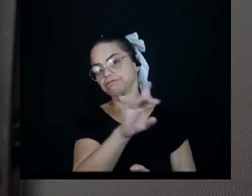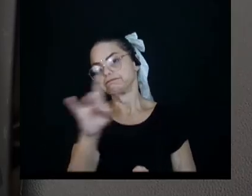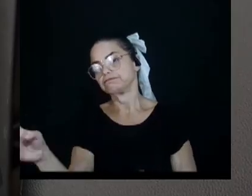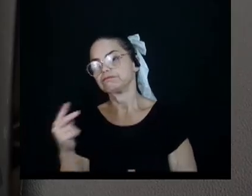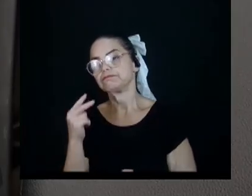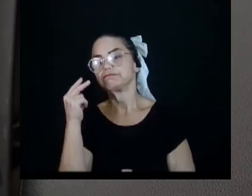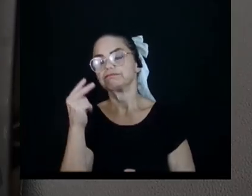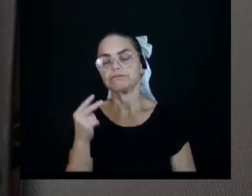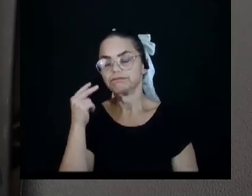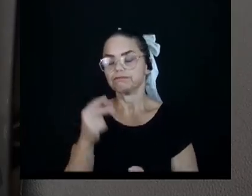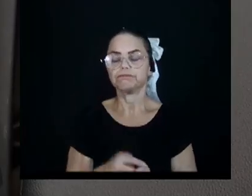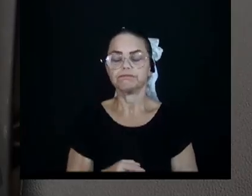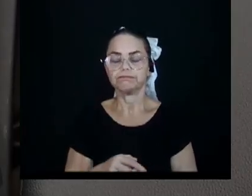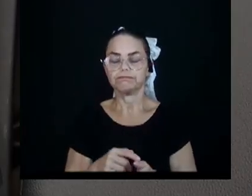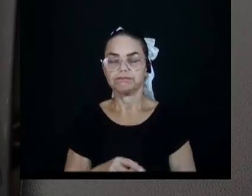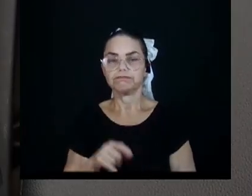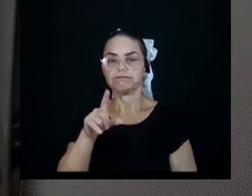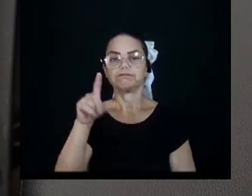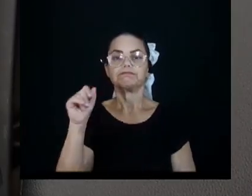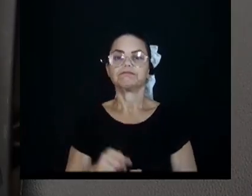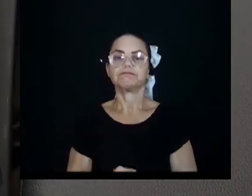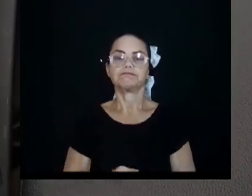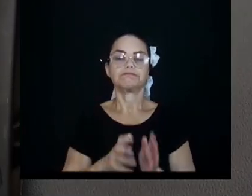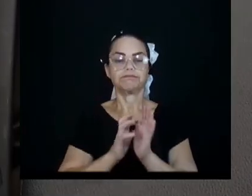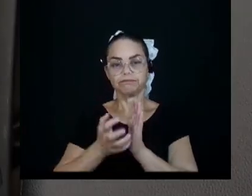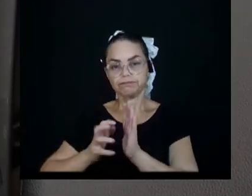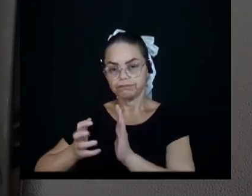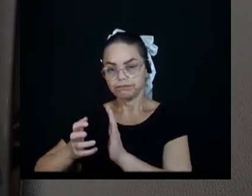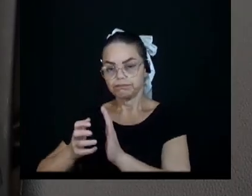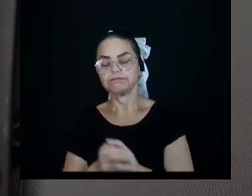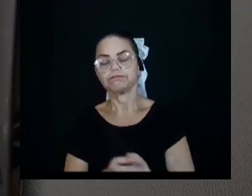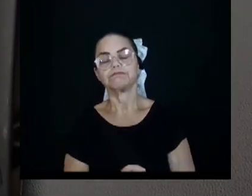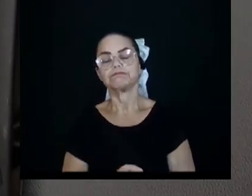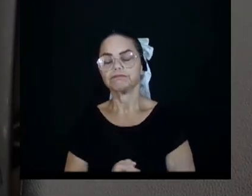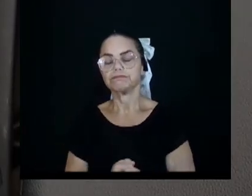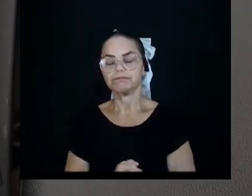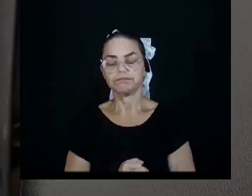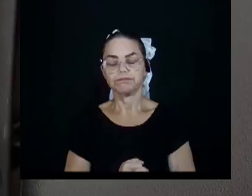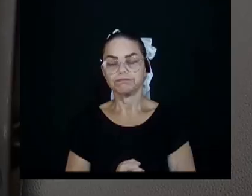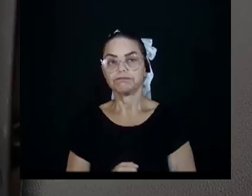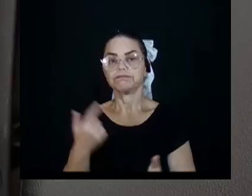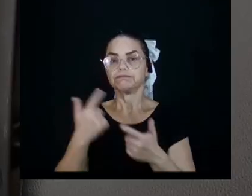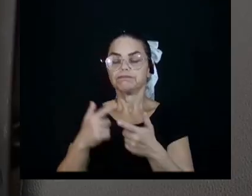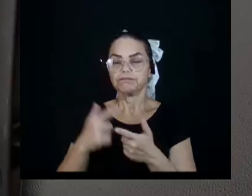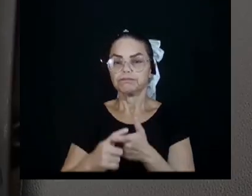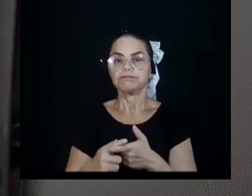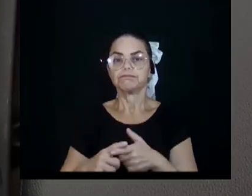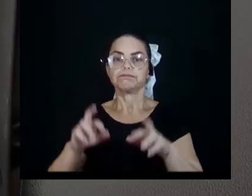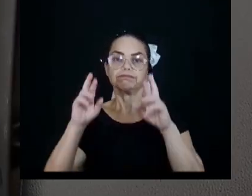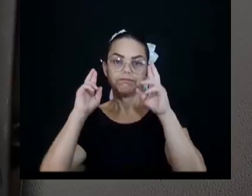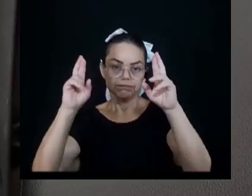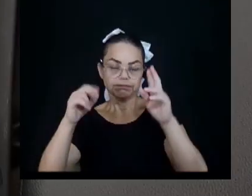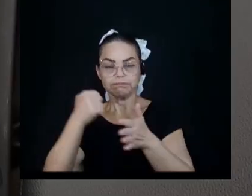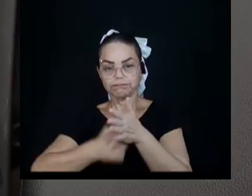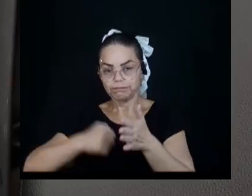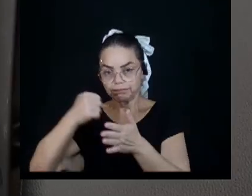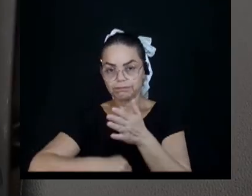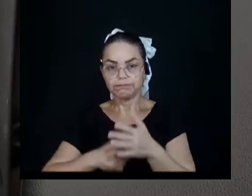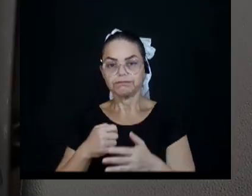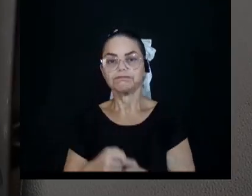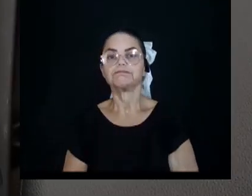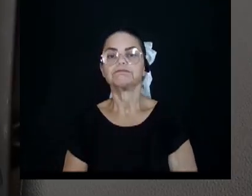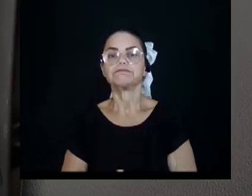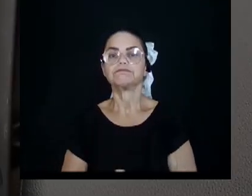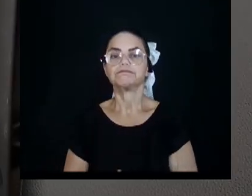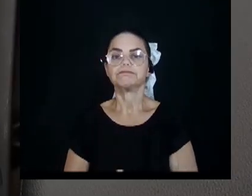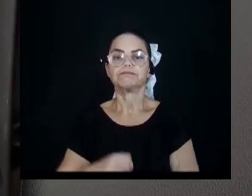eleito pelo seu partido, etc. Então, eu estou dizendo isso porque eu espero, a minha luta aqui esse ano vai ser que a Câmara cumpra a sua